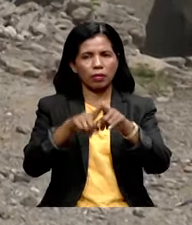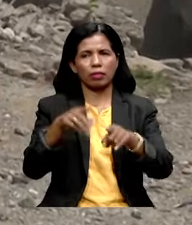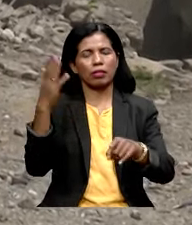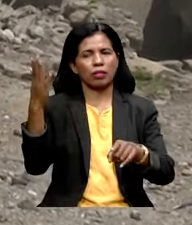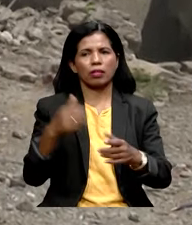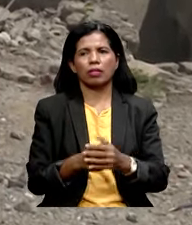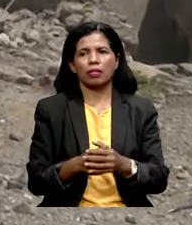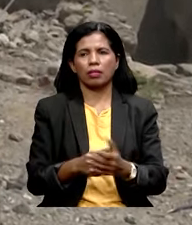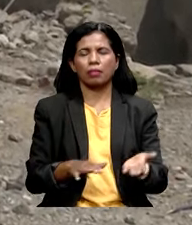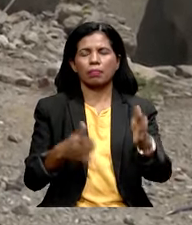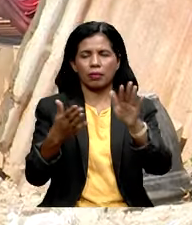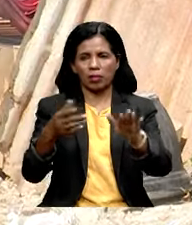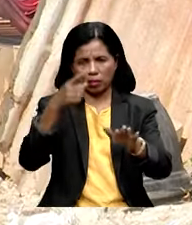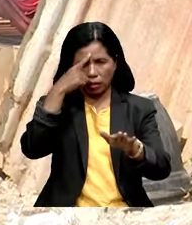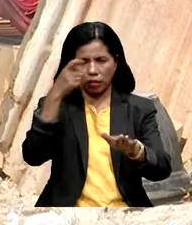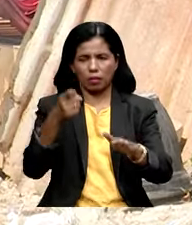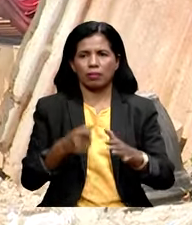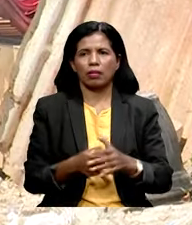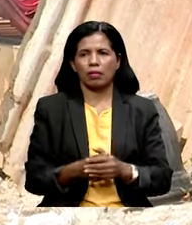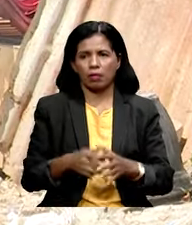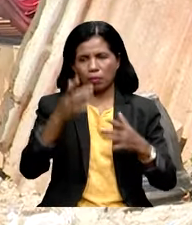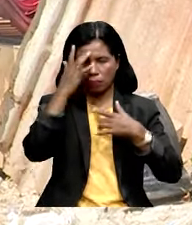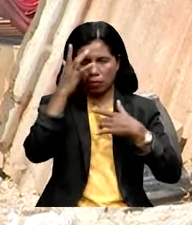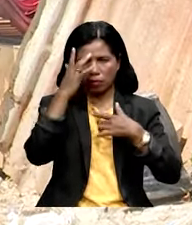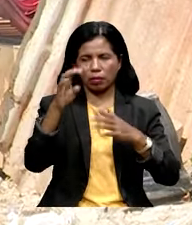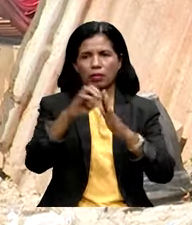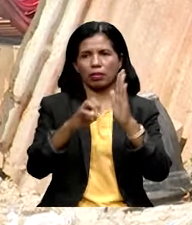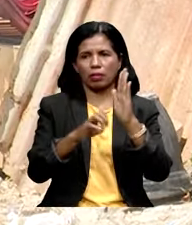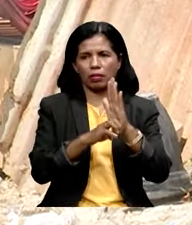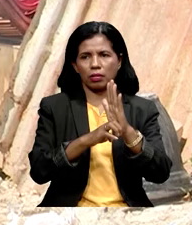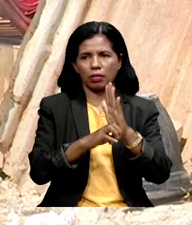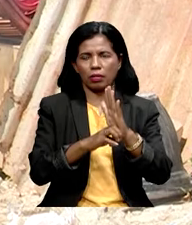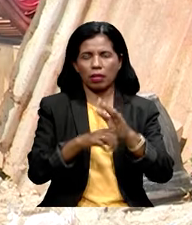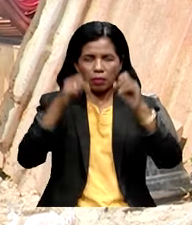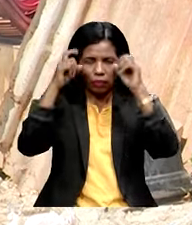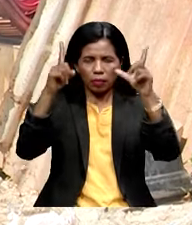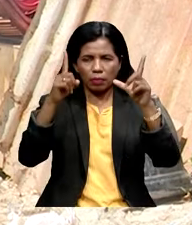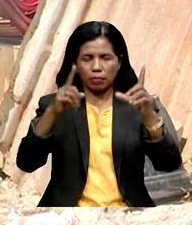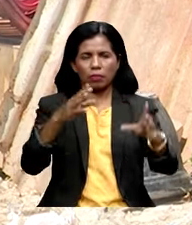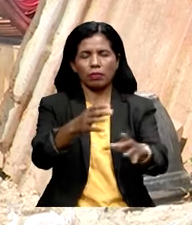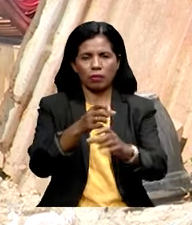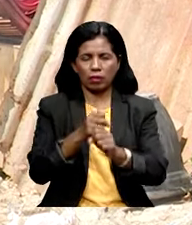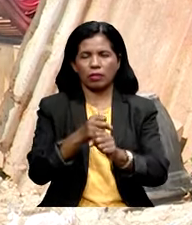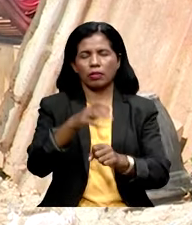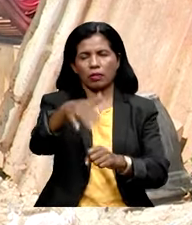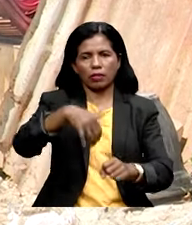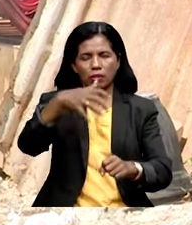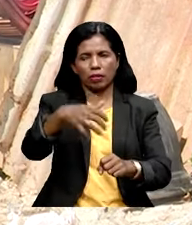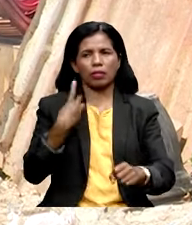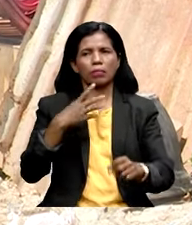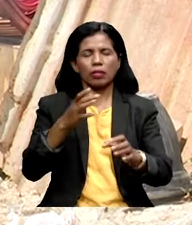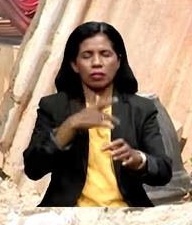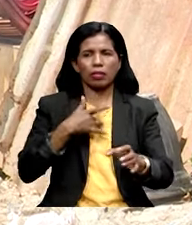mos essa mate também. Mora sela estar foi ainda dar de repente me gusrasne. A mim senti triste